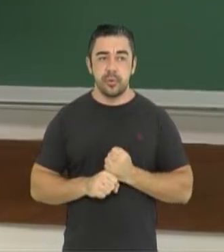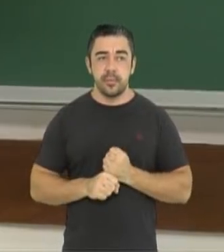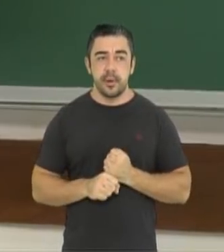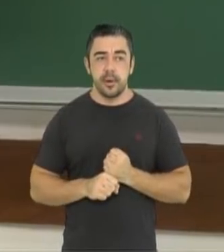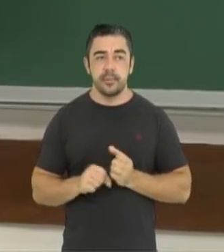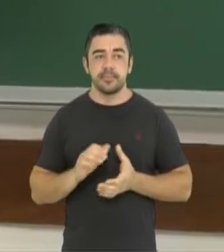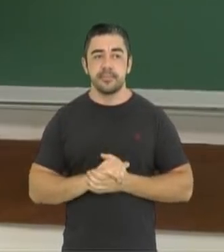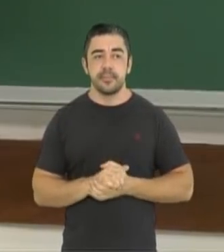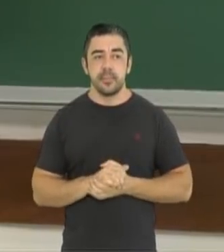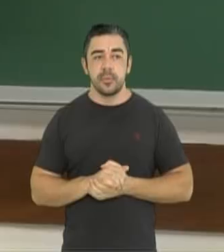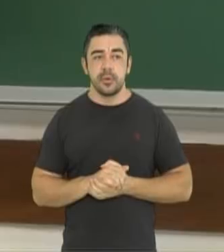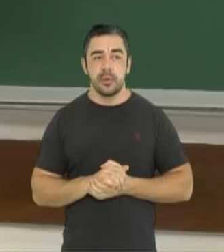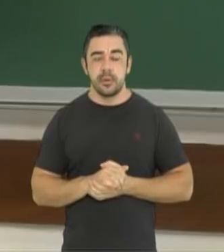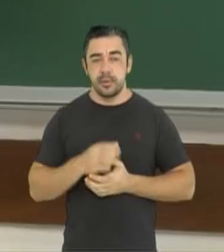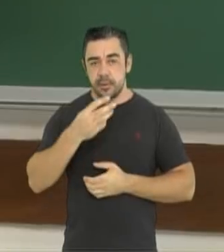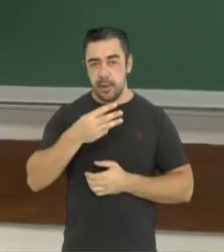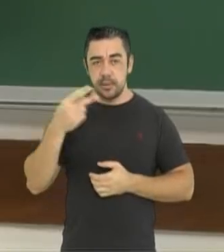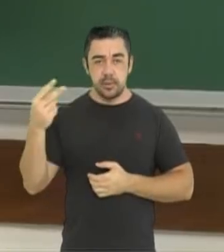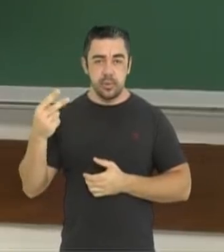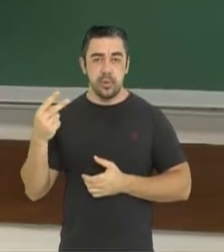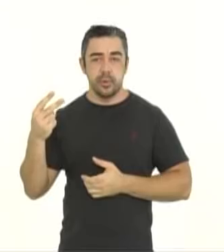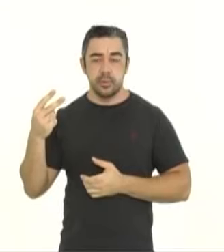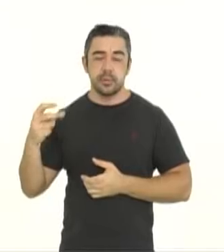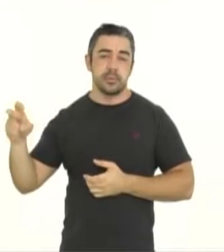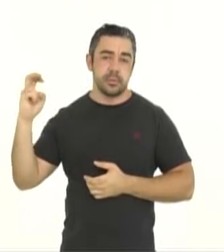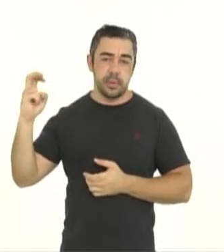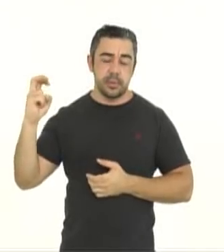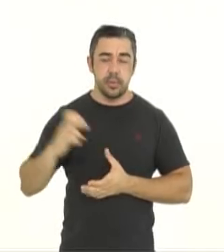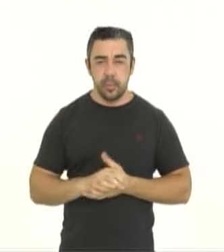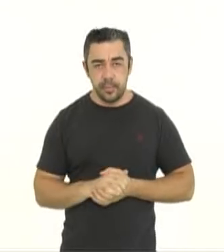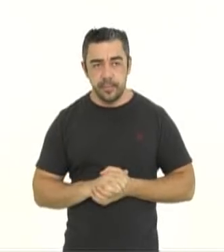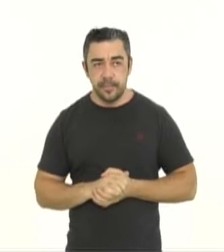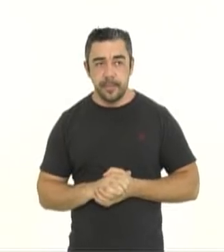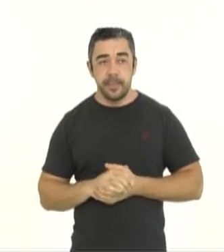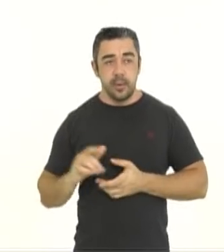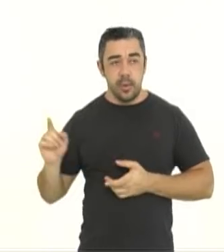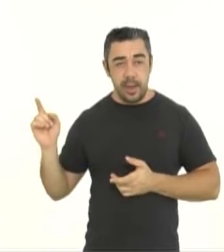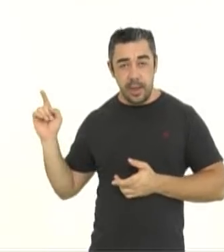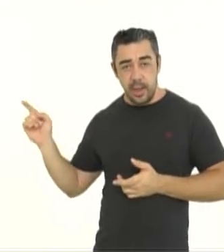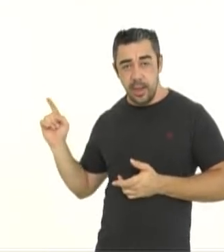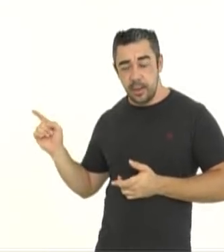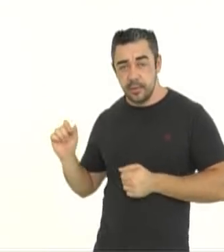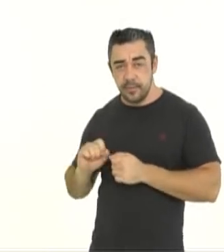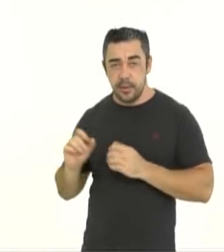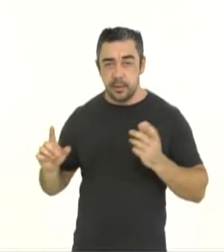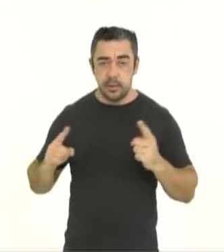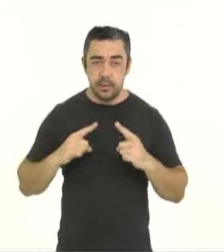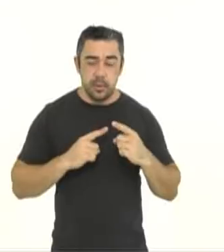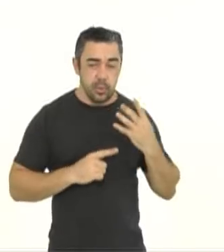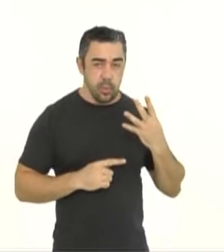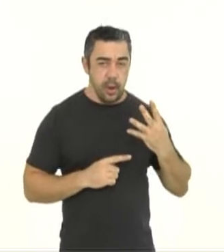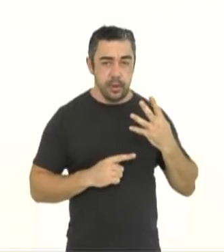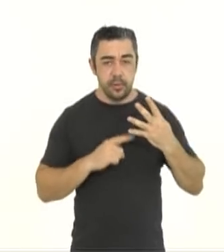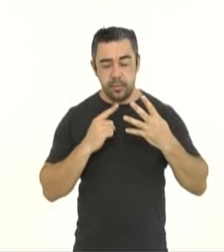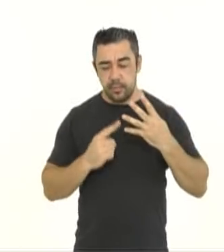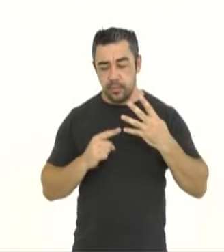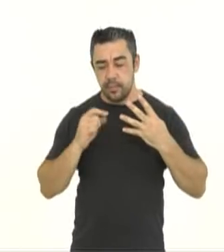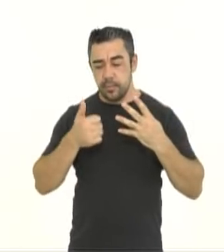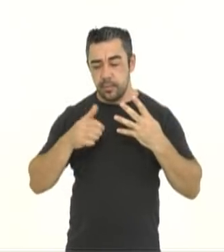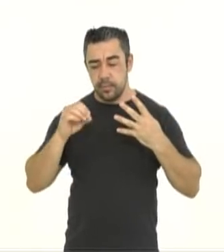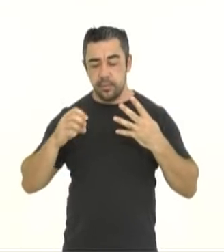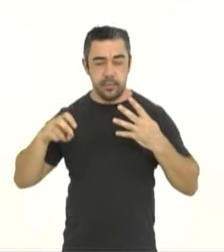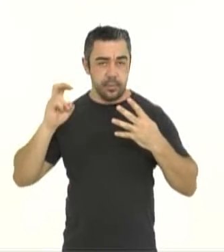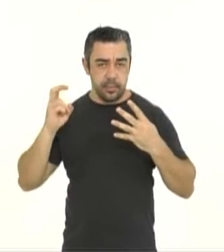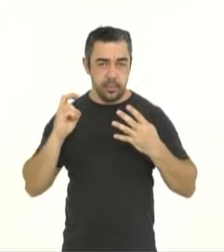os valores de expoentes, que nesse caso é 3 e 2, e vai dar 5. Então, essa multiplicação aqui, 4 vezes 10 na 5. Multiplico a